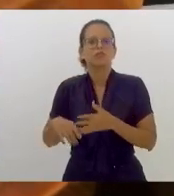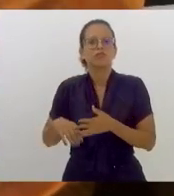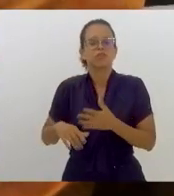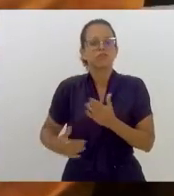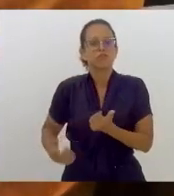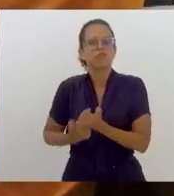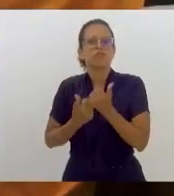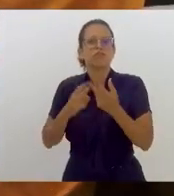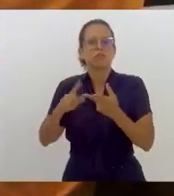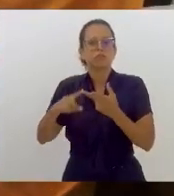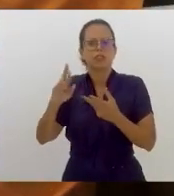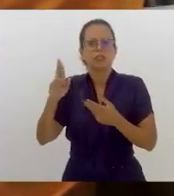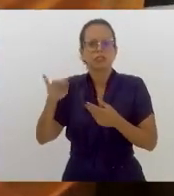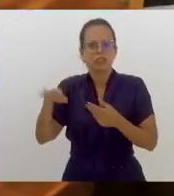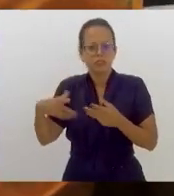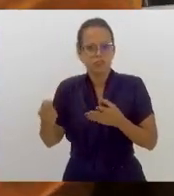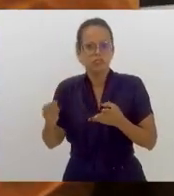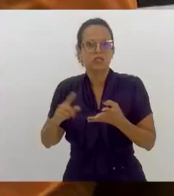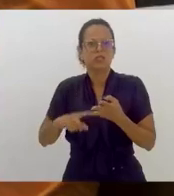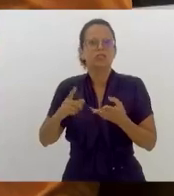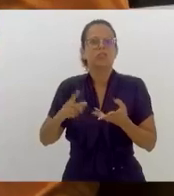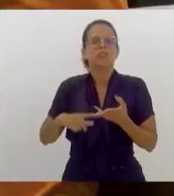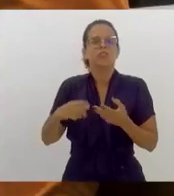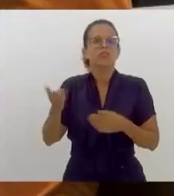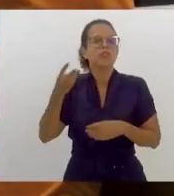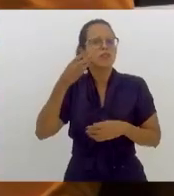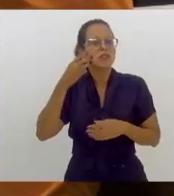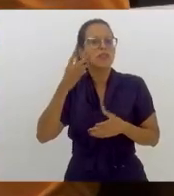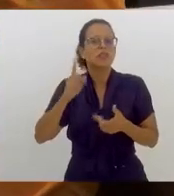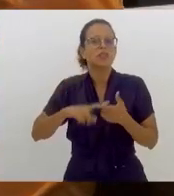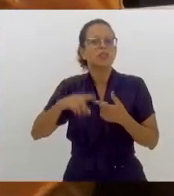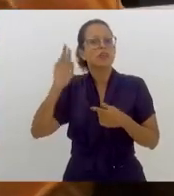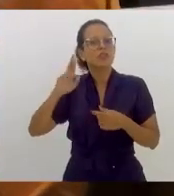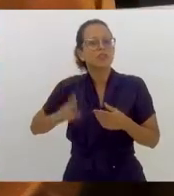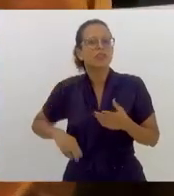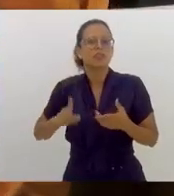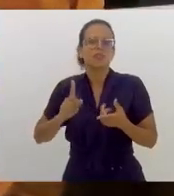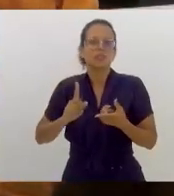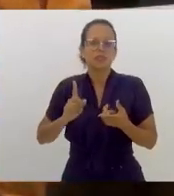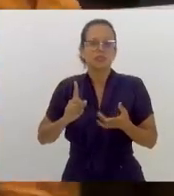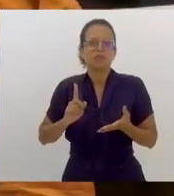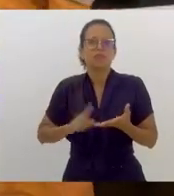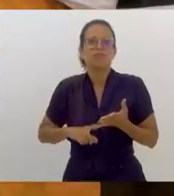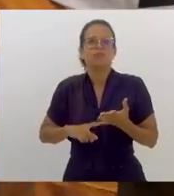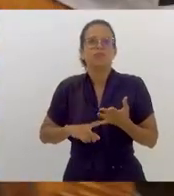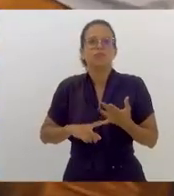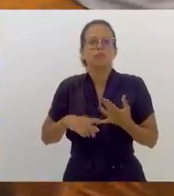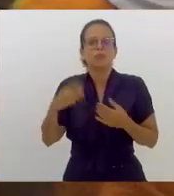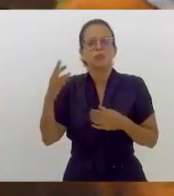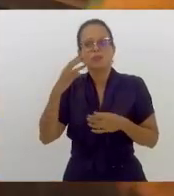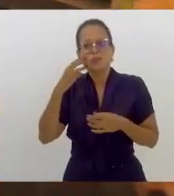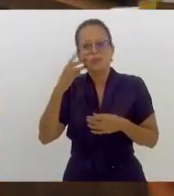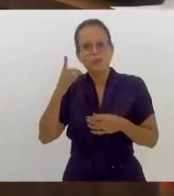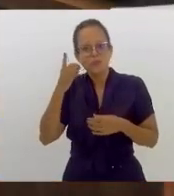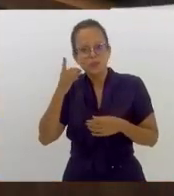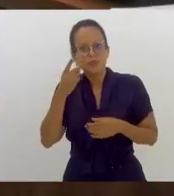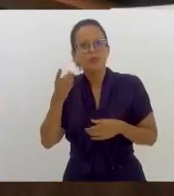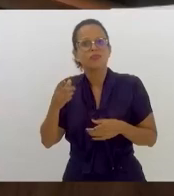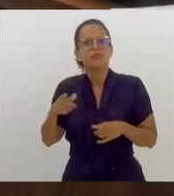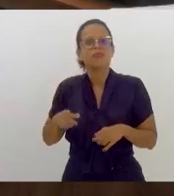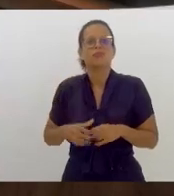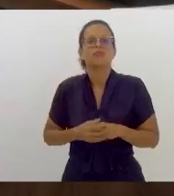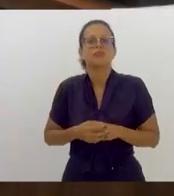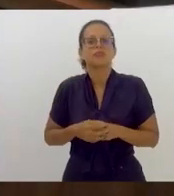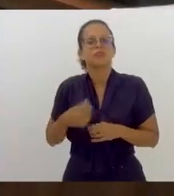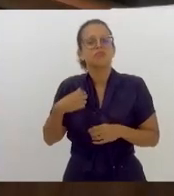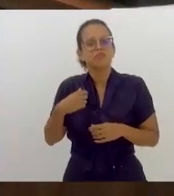deputada Renatinha, deputado Valdec, deputada Renata Souza. deputado Valdec, e eu tenho a honra de